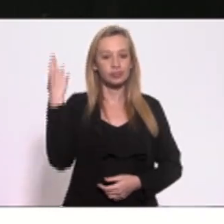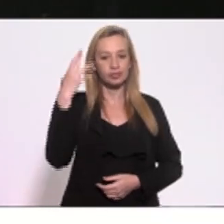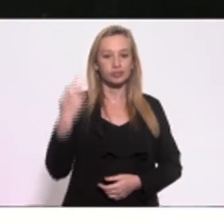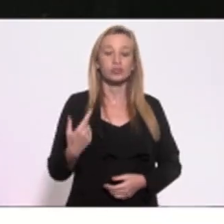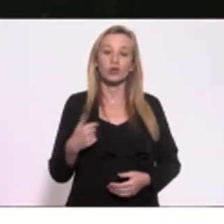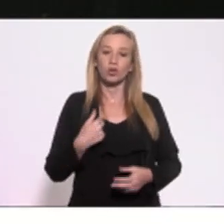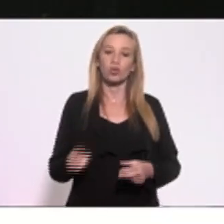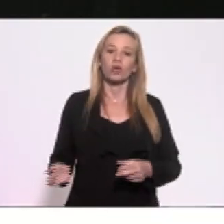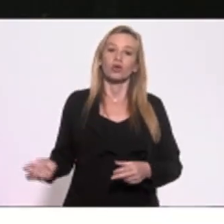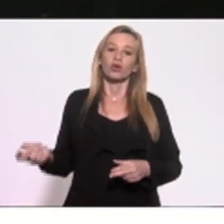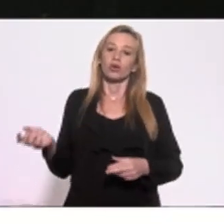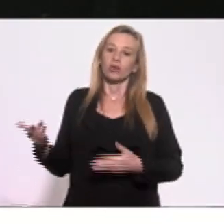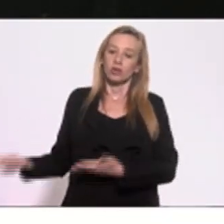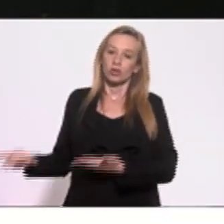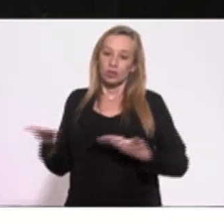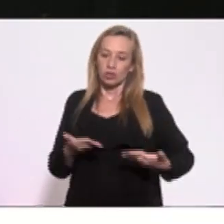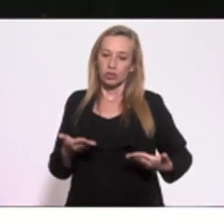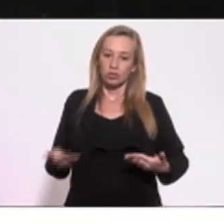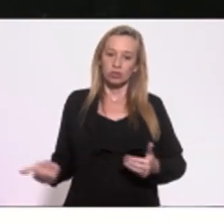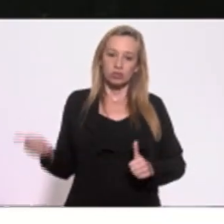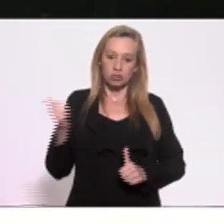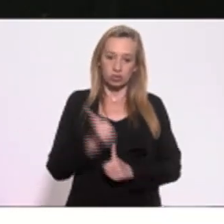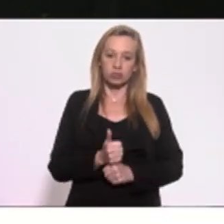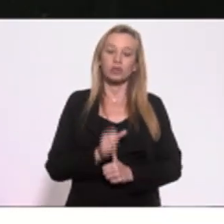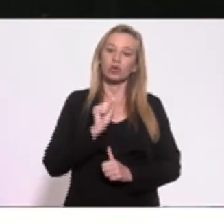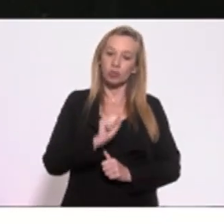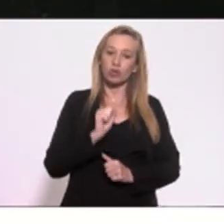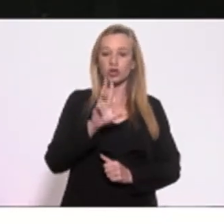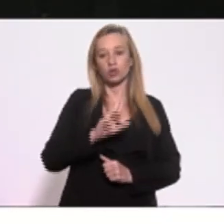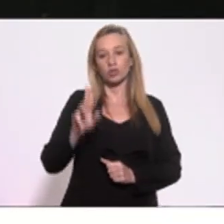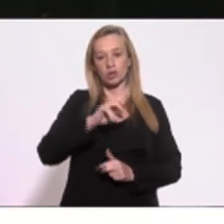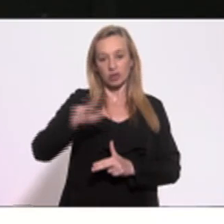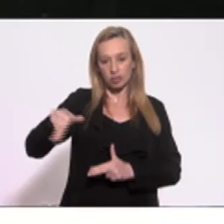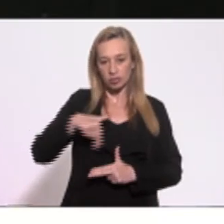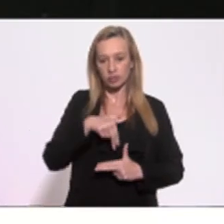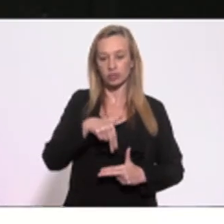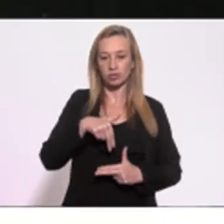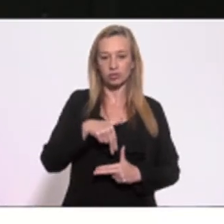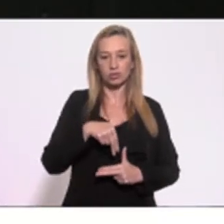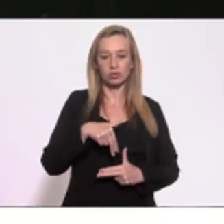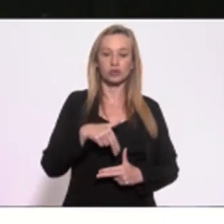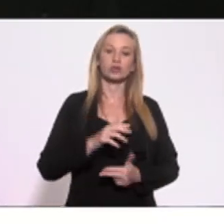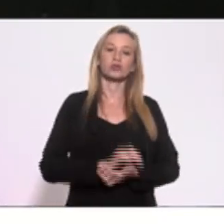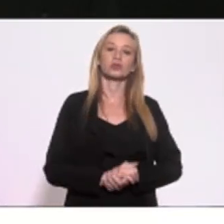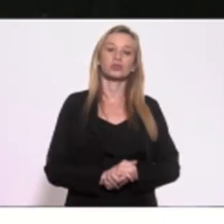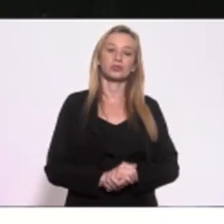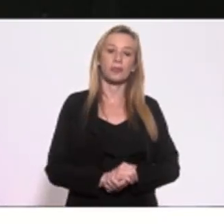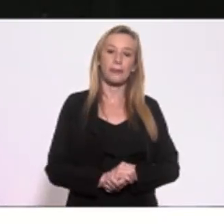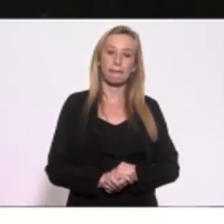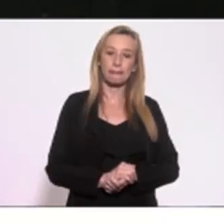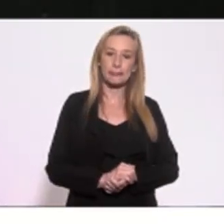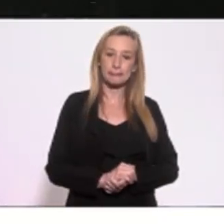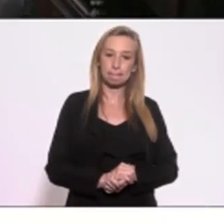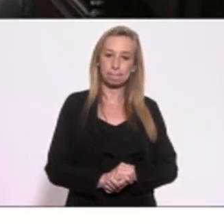convido para assumir a presidência dos trabalhos, para que eu possa usar a tribuna, já que sou o próximo orador